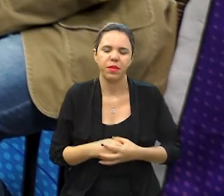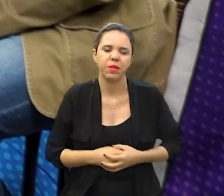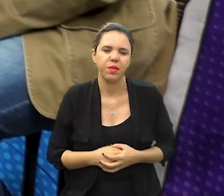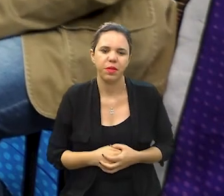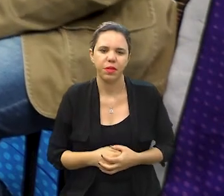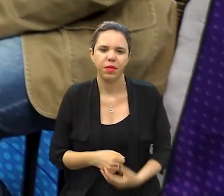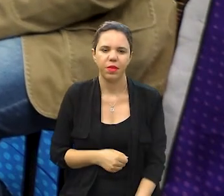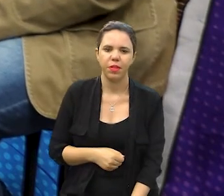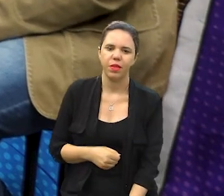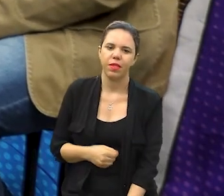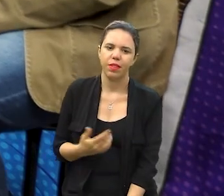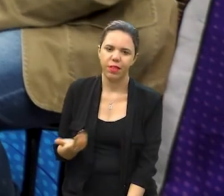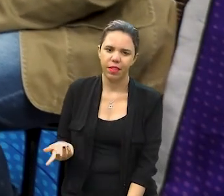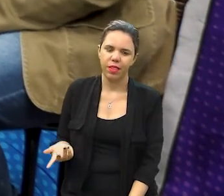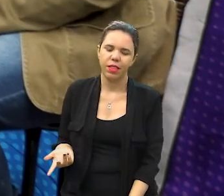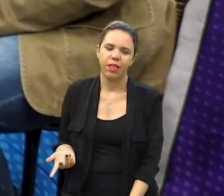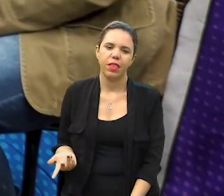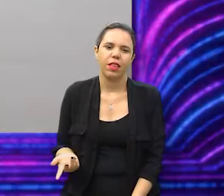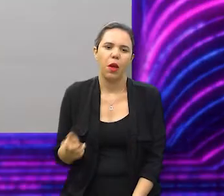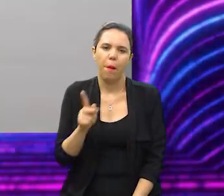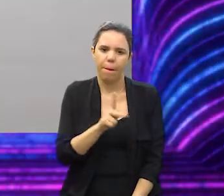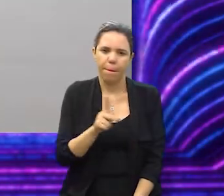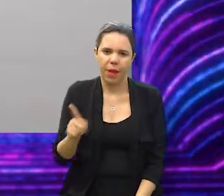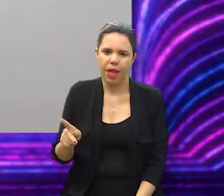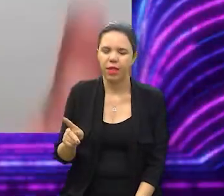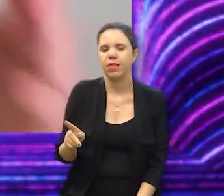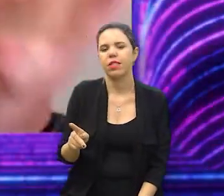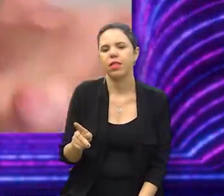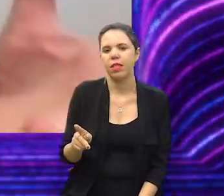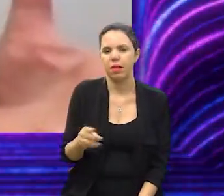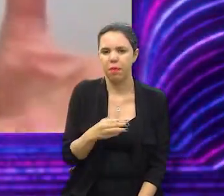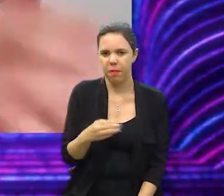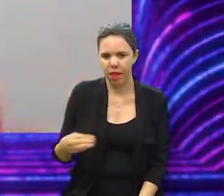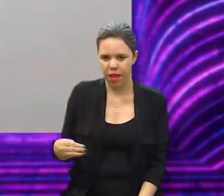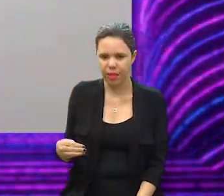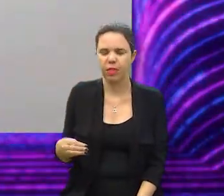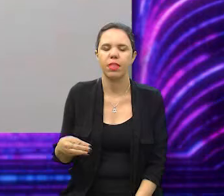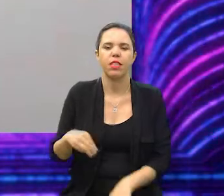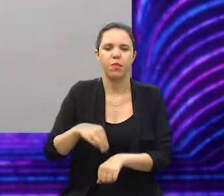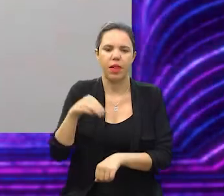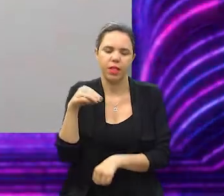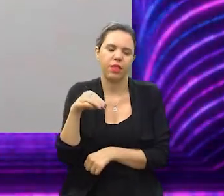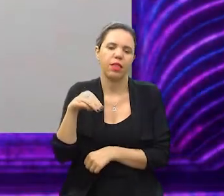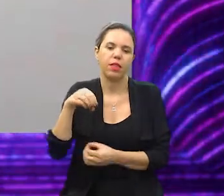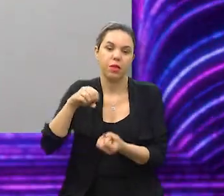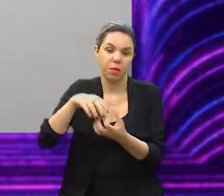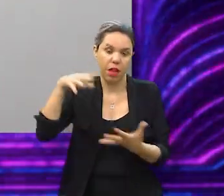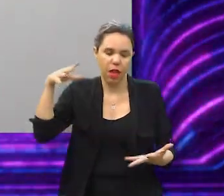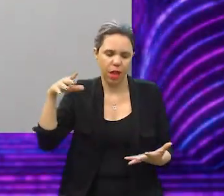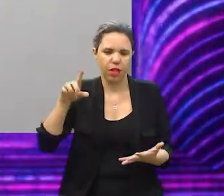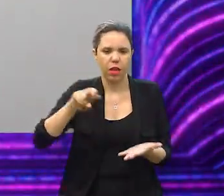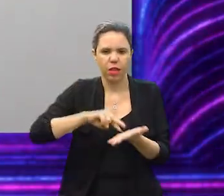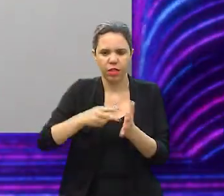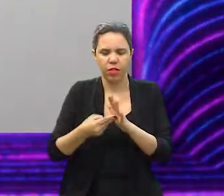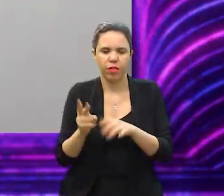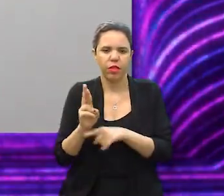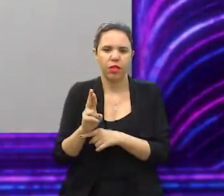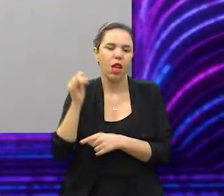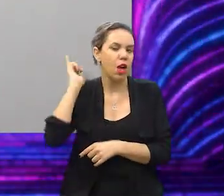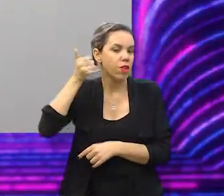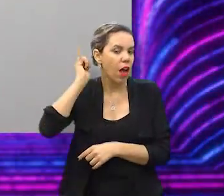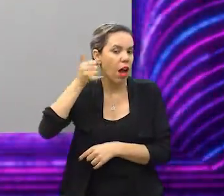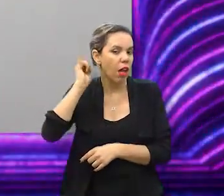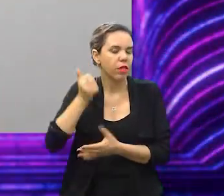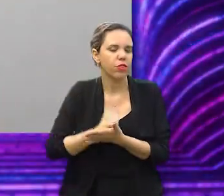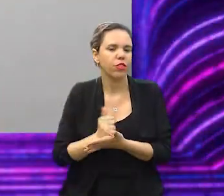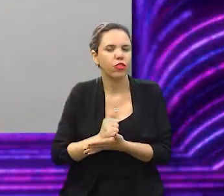Então, o Mestre dos Magos, ele representa no mundo do RPG o mestre do jogo, que é o narrador do jogo, é aquele